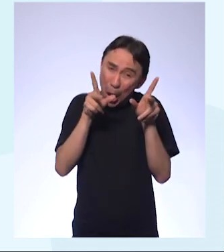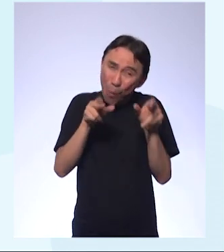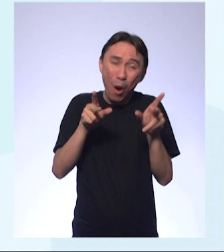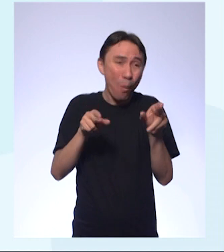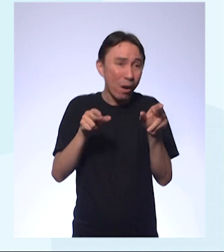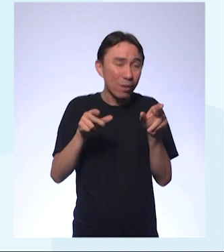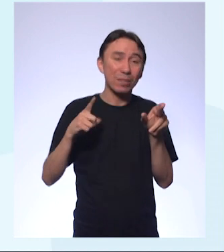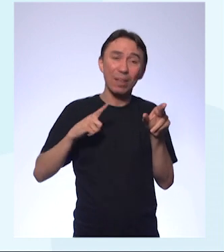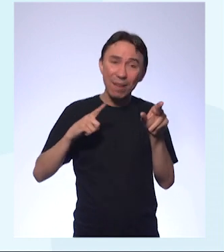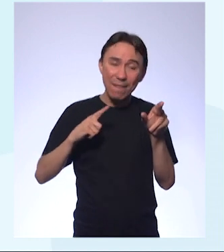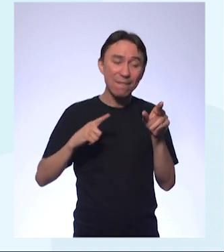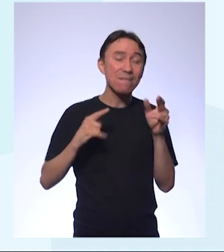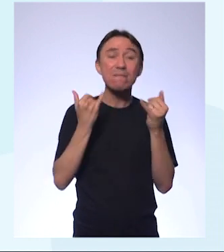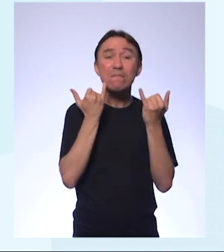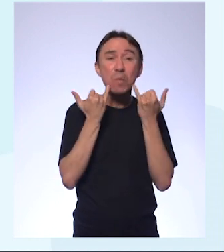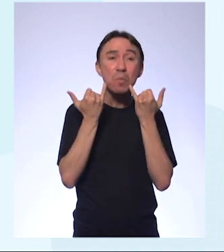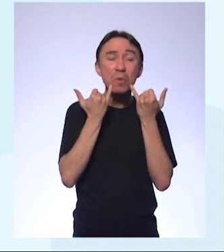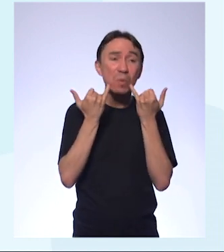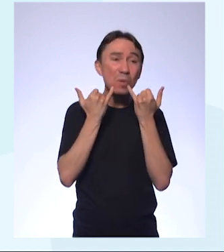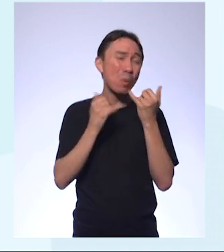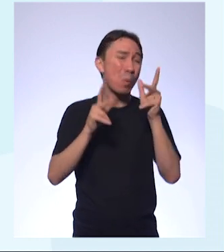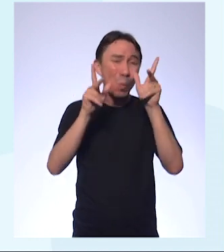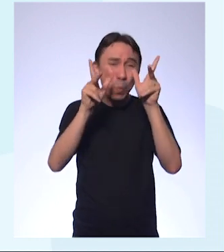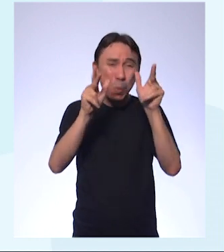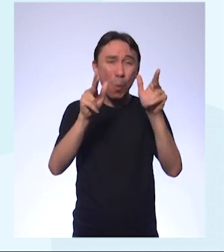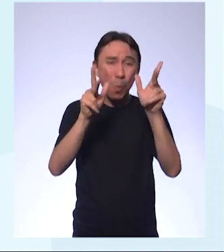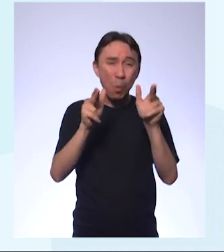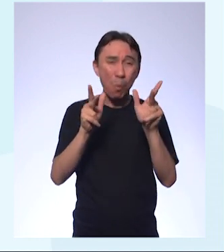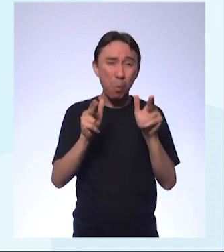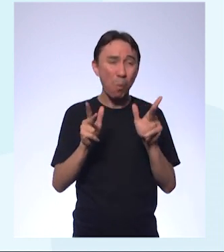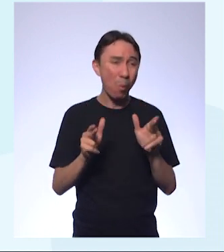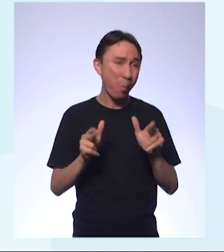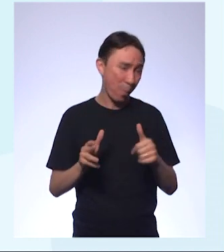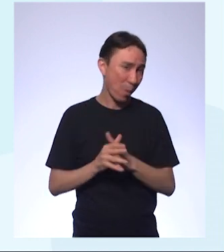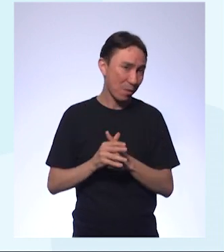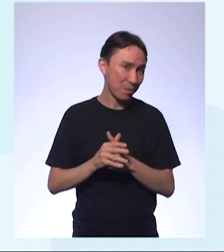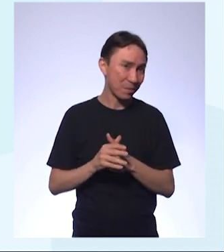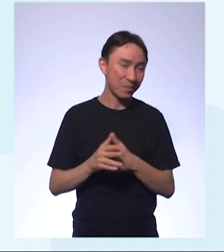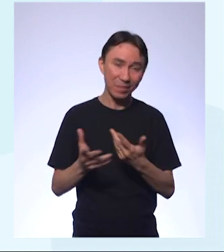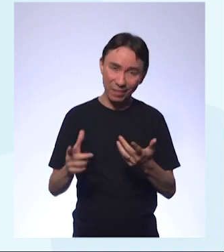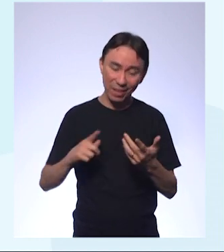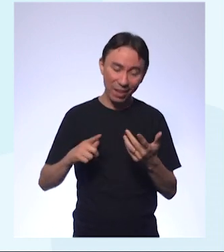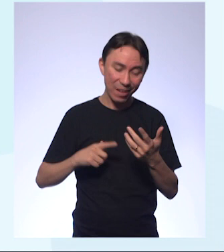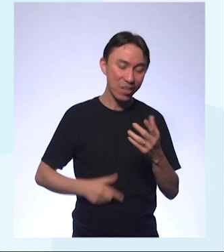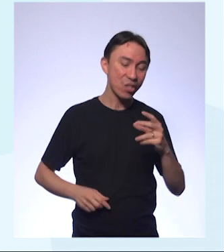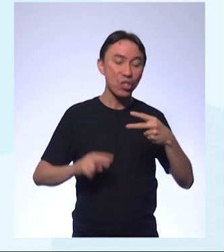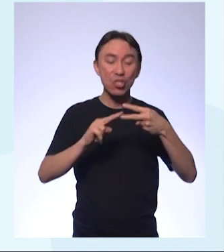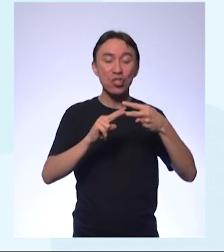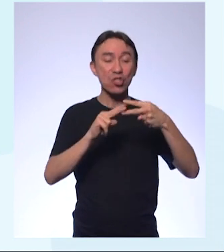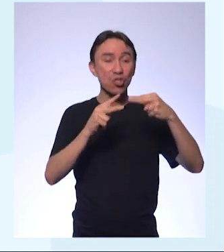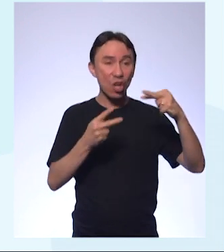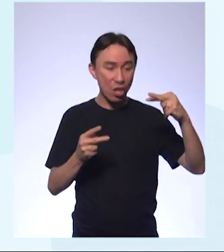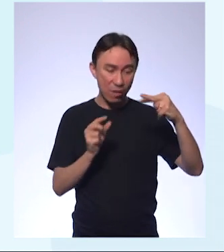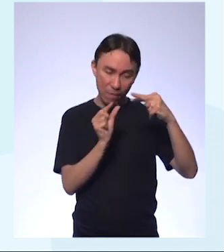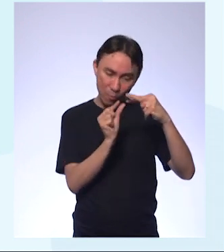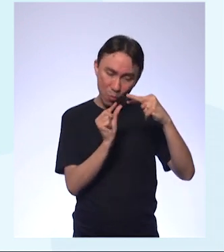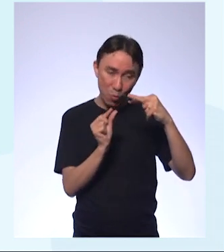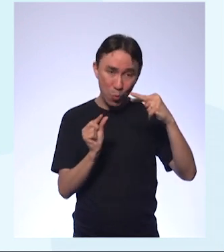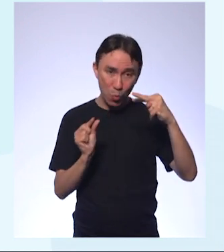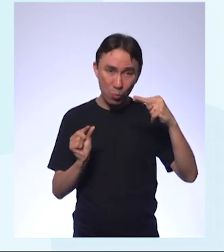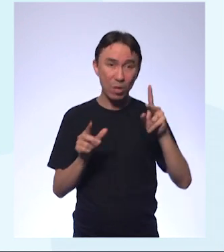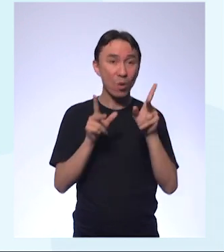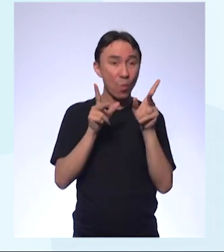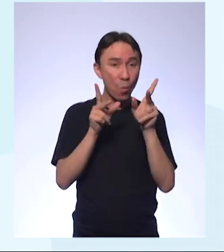mesmas informações, ou seja, eles têm os mesmos genes, tá? Então, são cromossomos